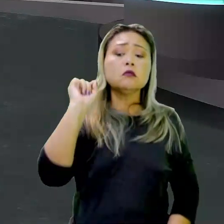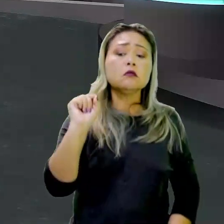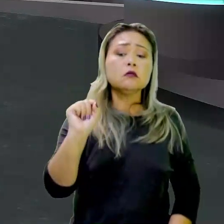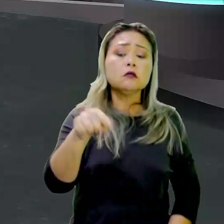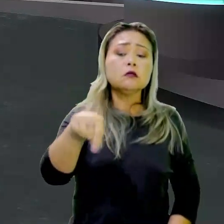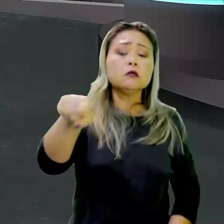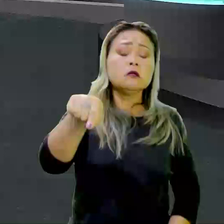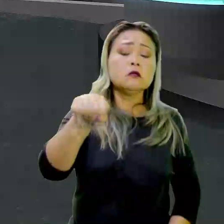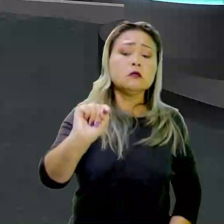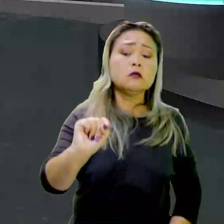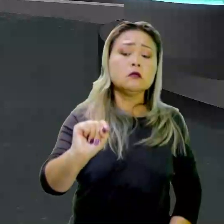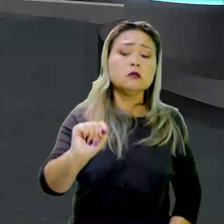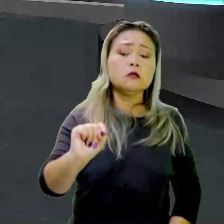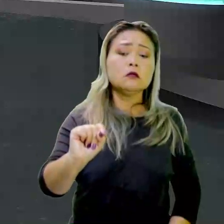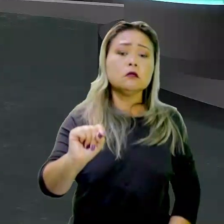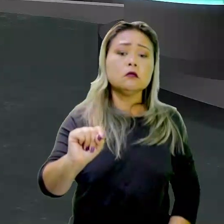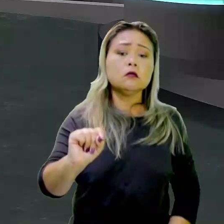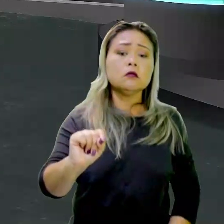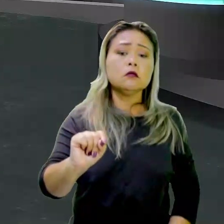assim,